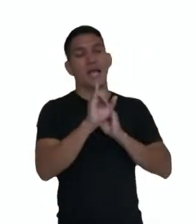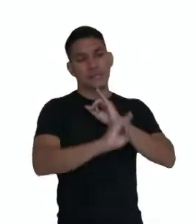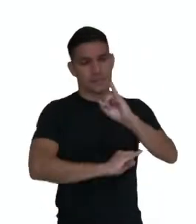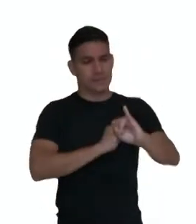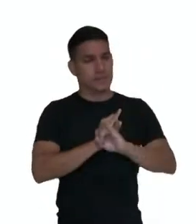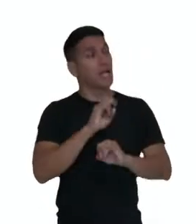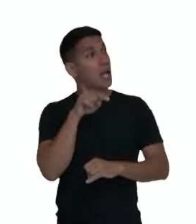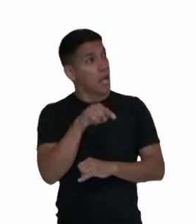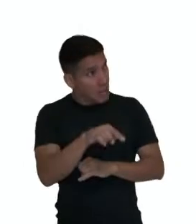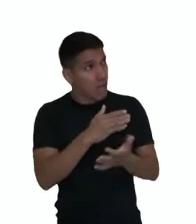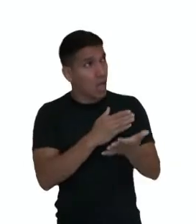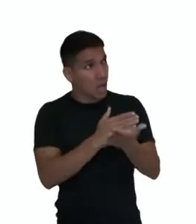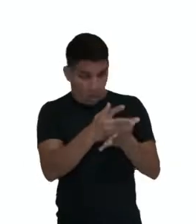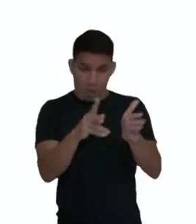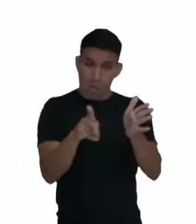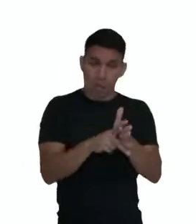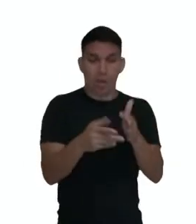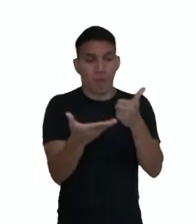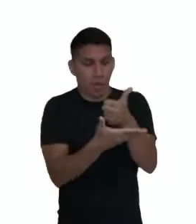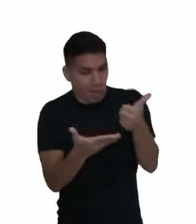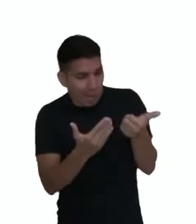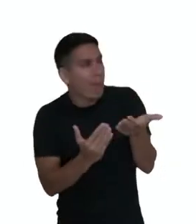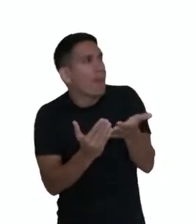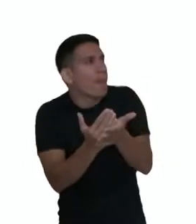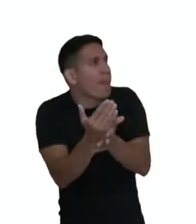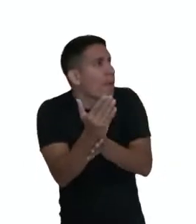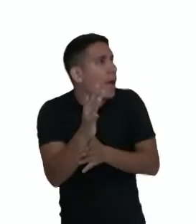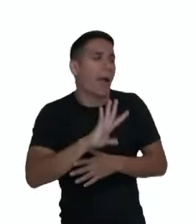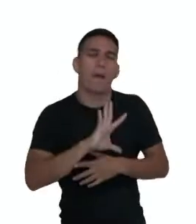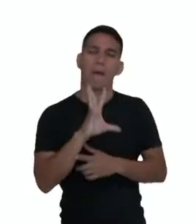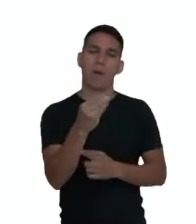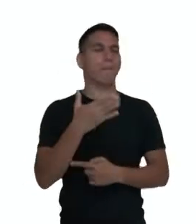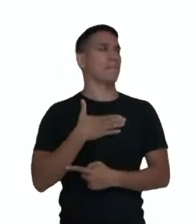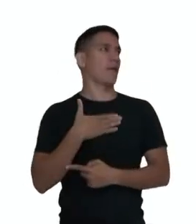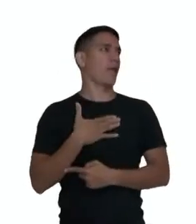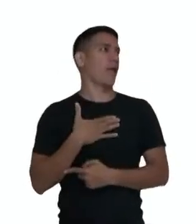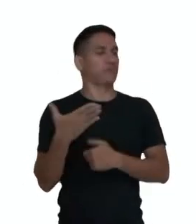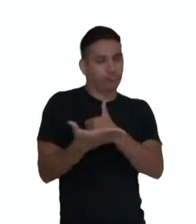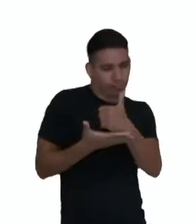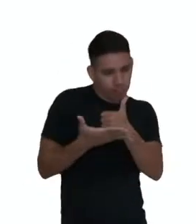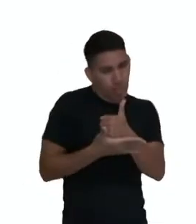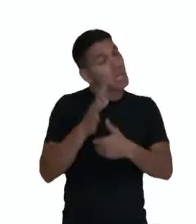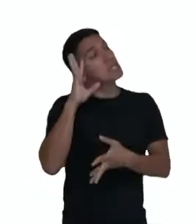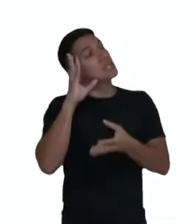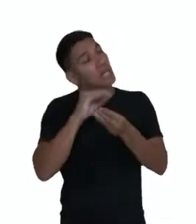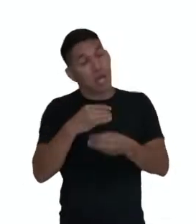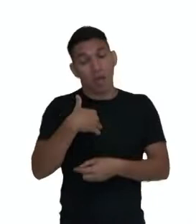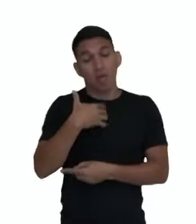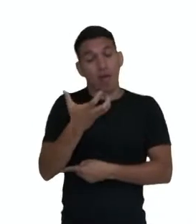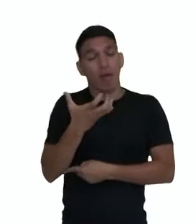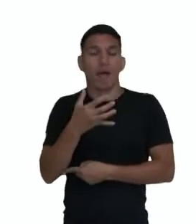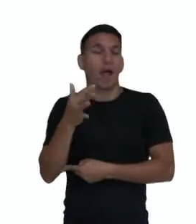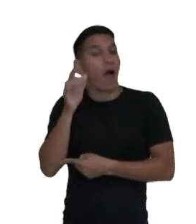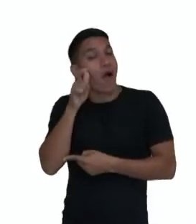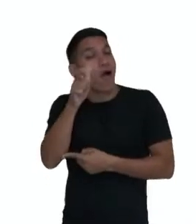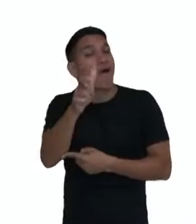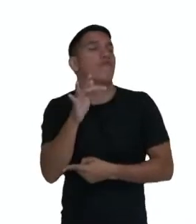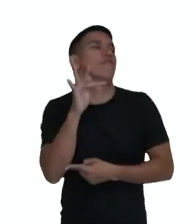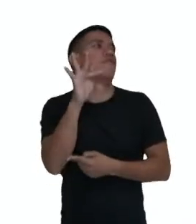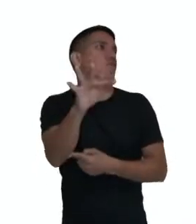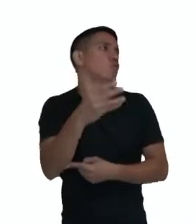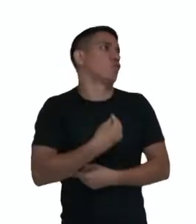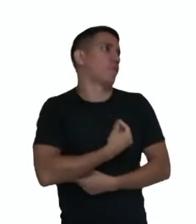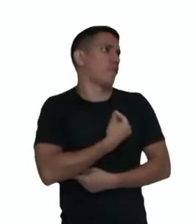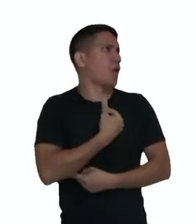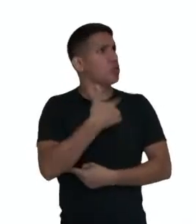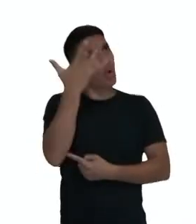a partir dela que eu construí toda a minha base, entendi o que queria fazer da minha vida. Eu não sabia que a